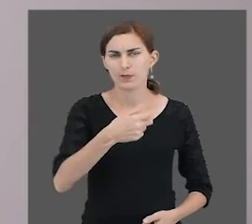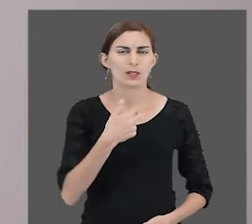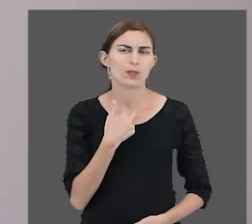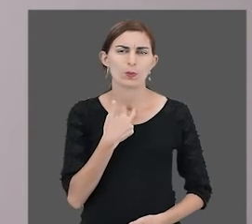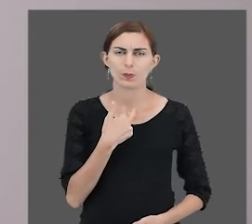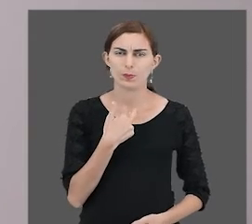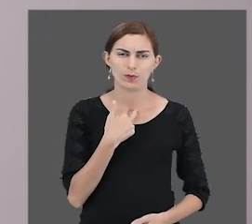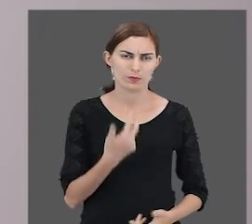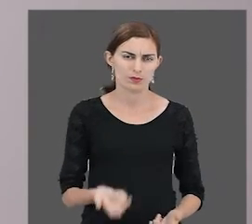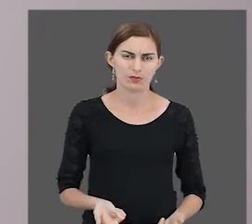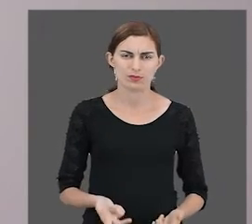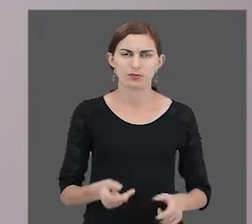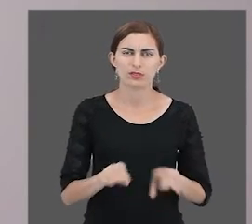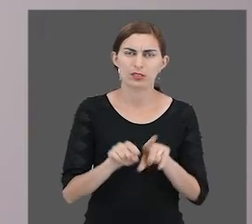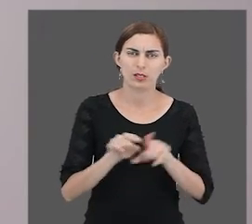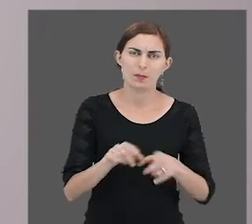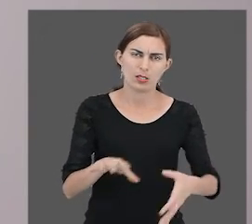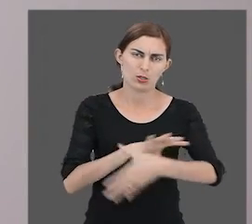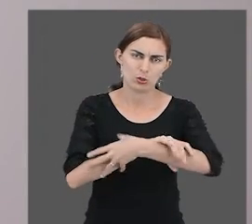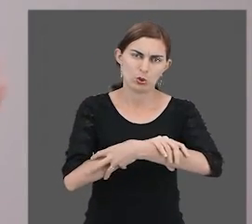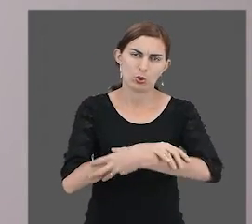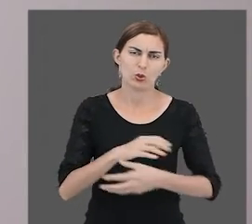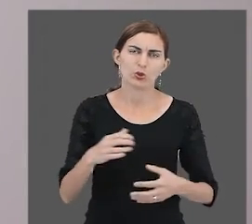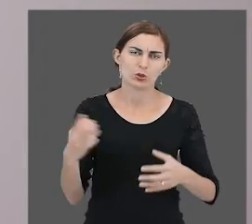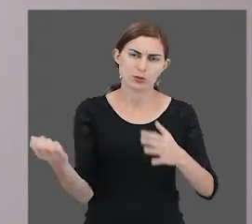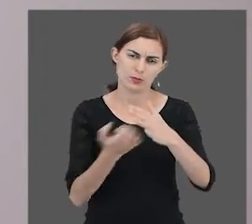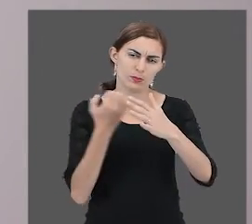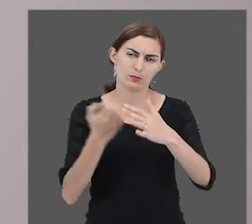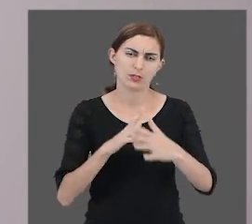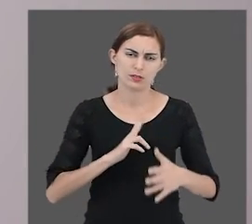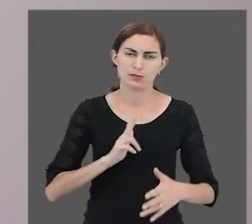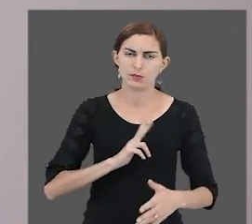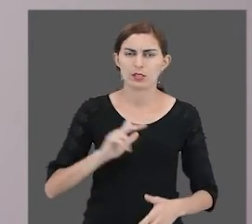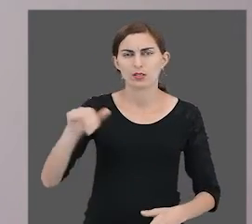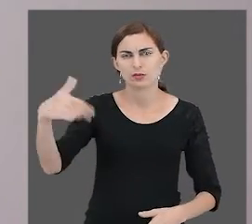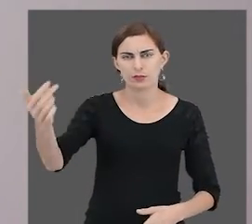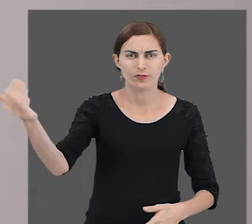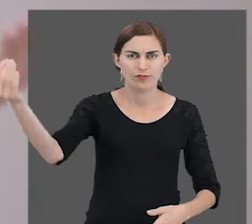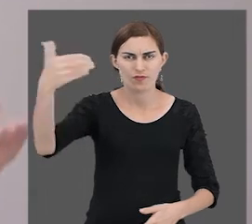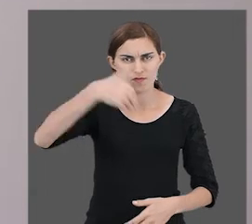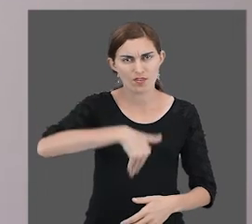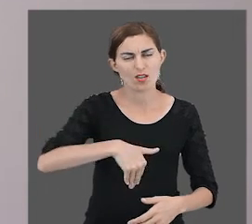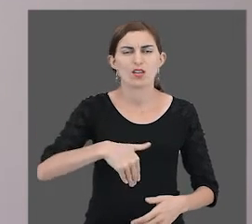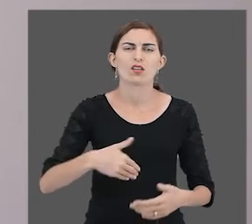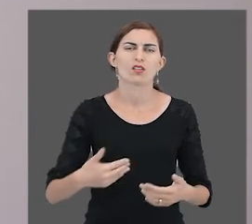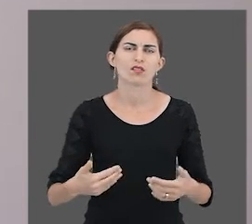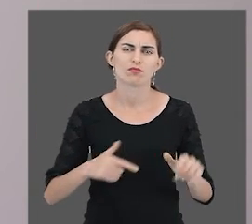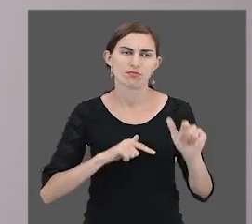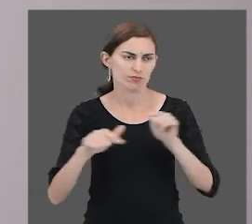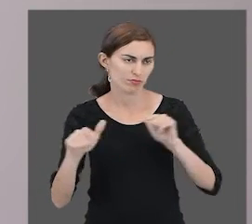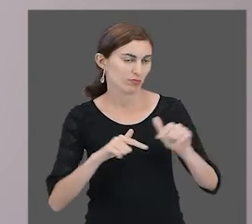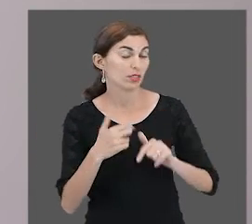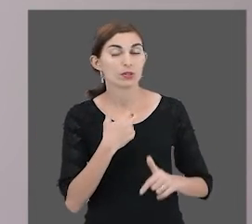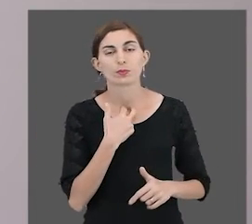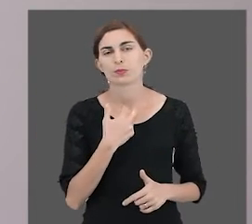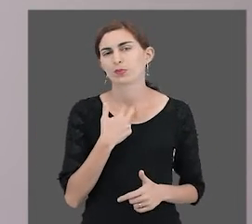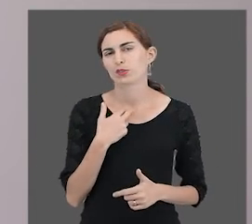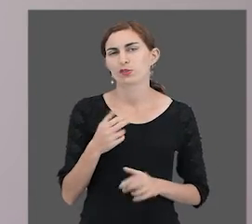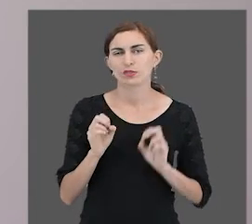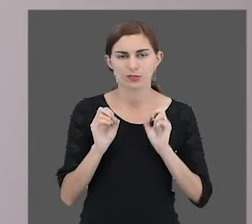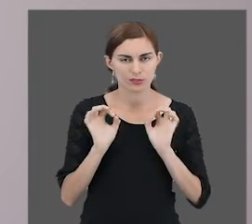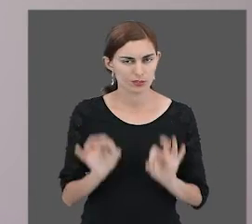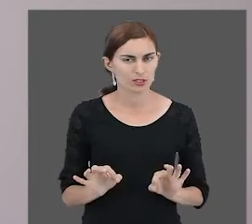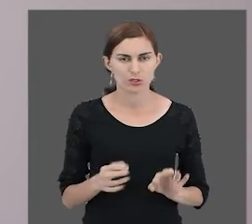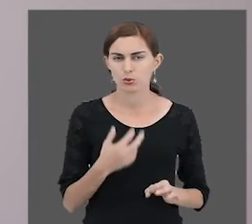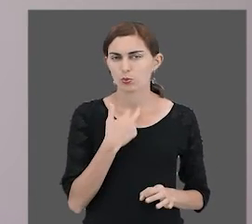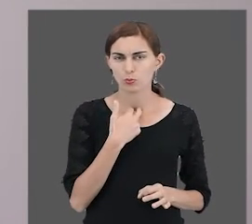que seja sócio de uma empresa privada, mas que essa pessoa exerce uma função pública, não pode, certo?